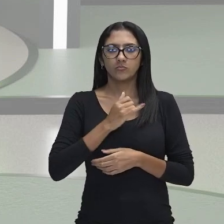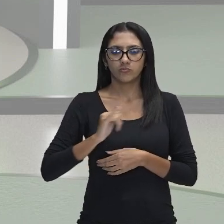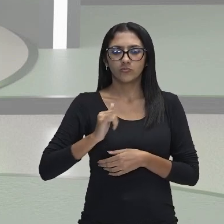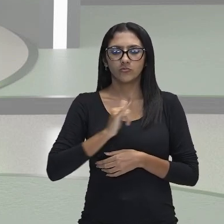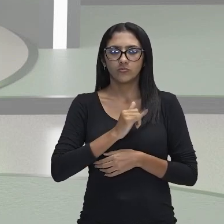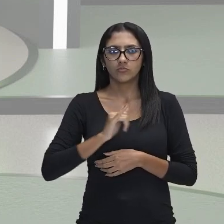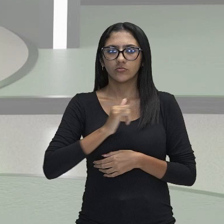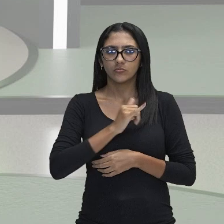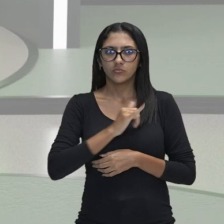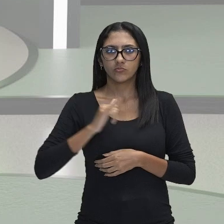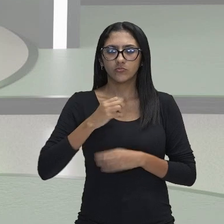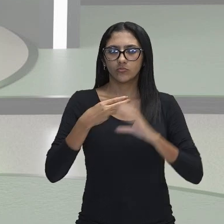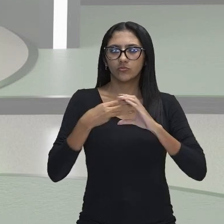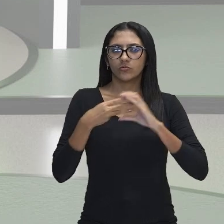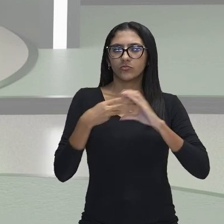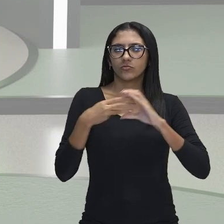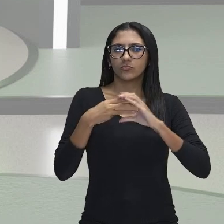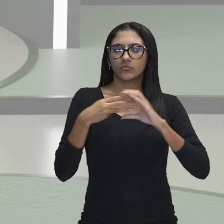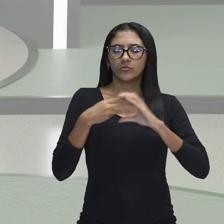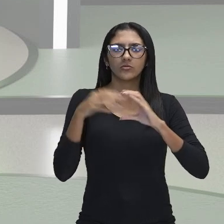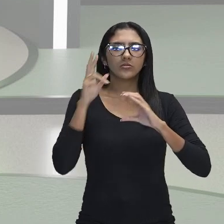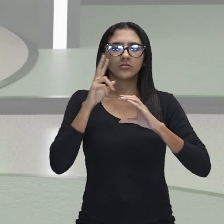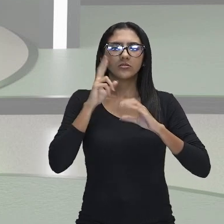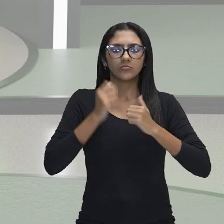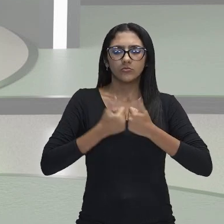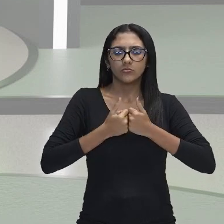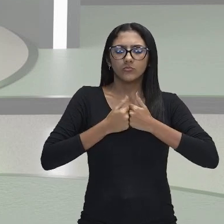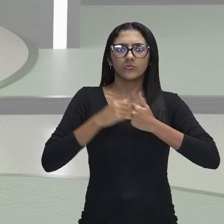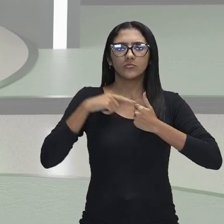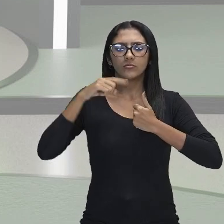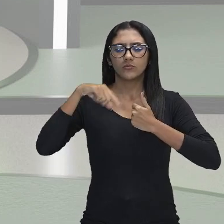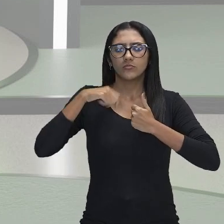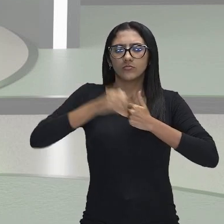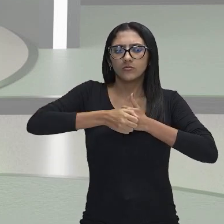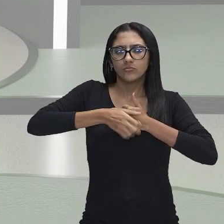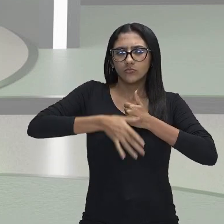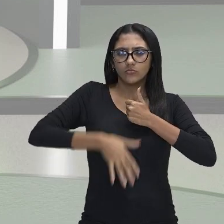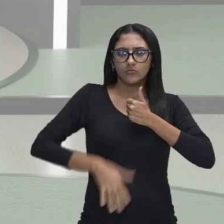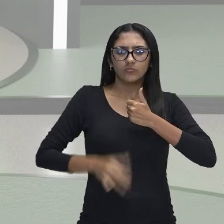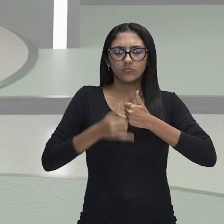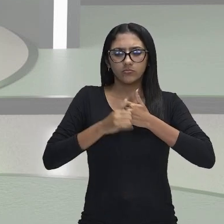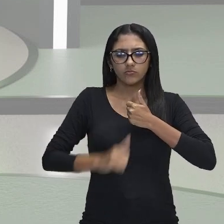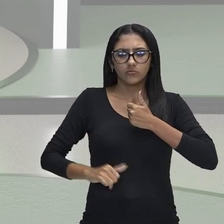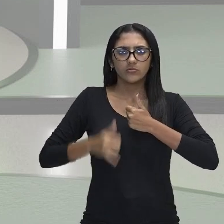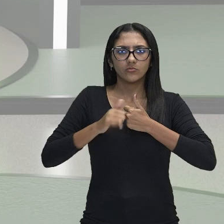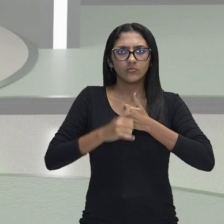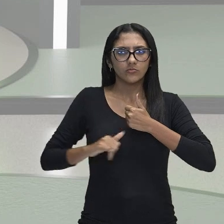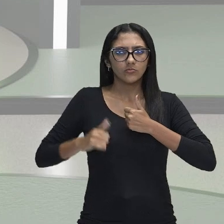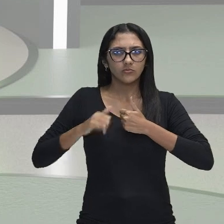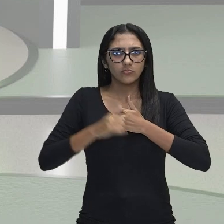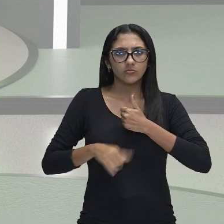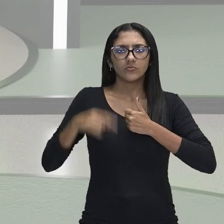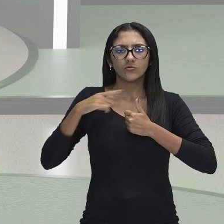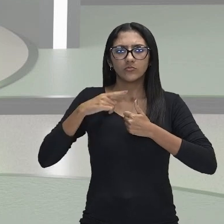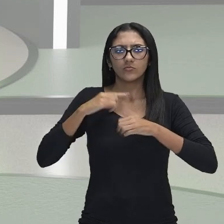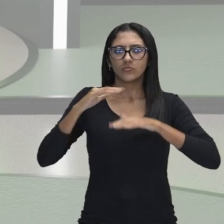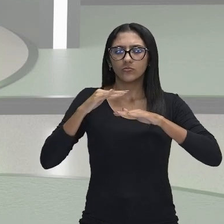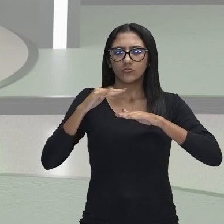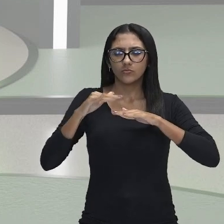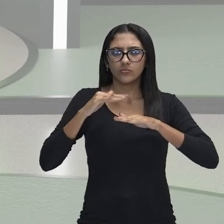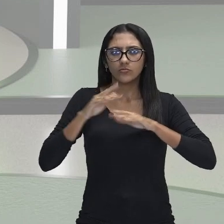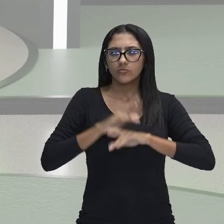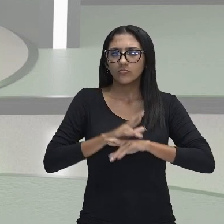do coração, da fibrilação atrial, né, ele vai ter um sinal caótico. Então,